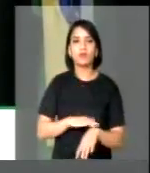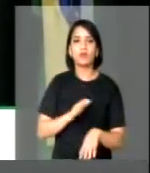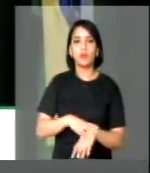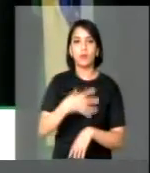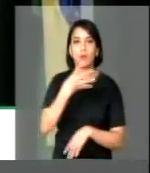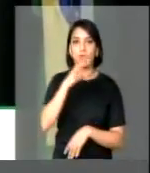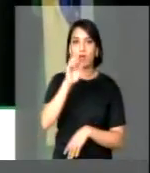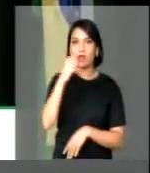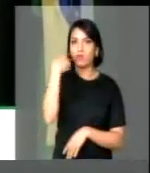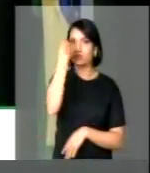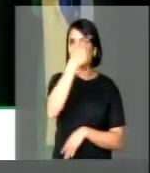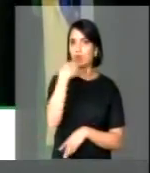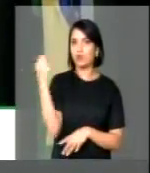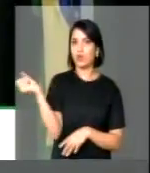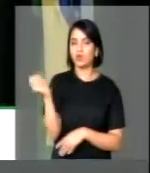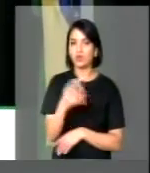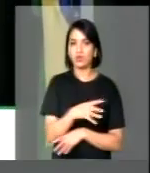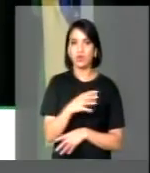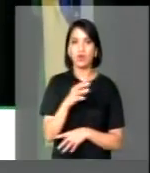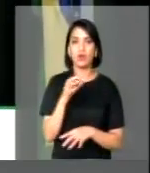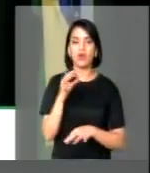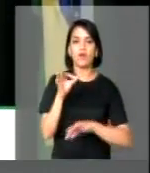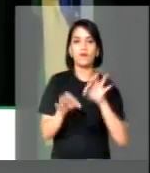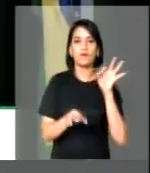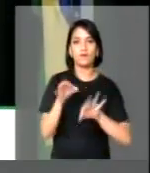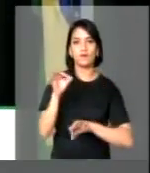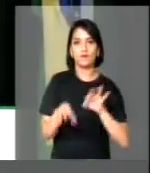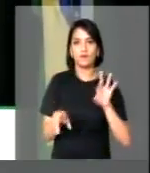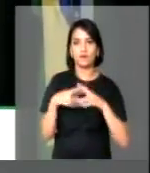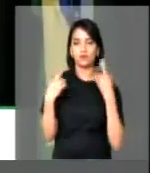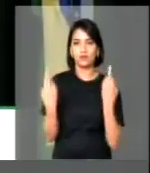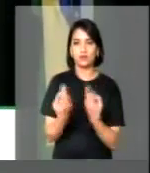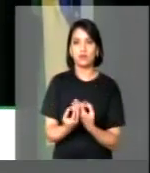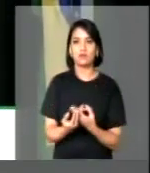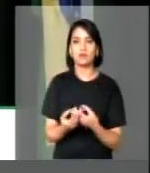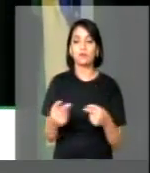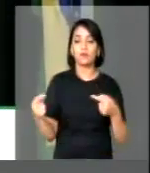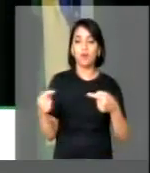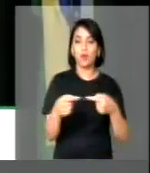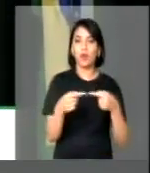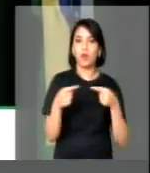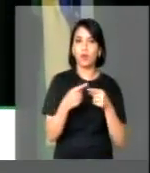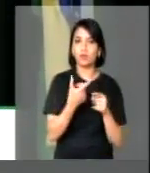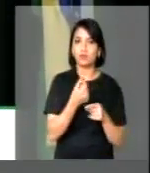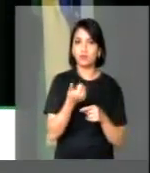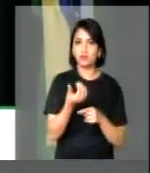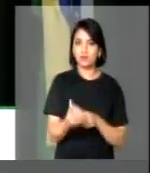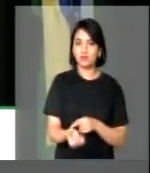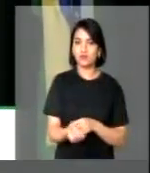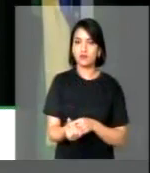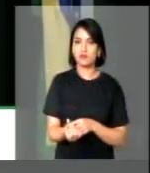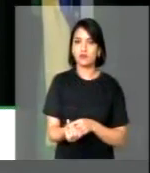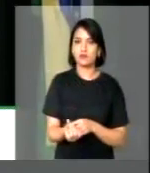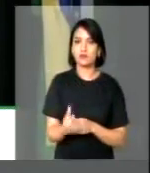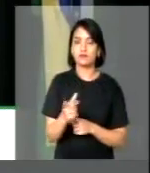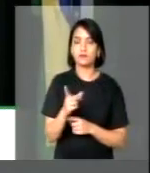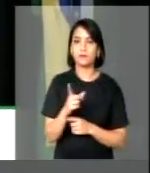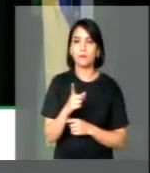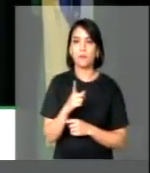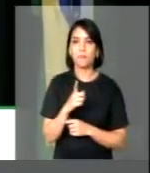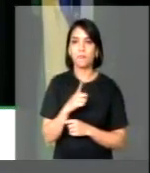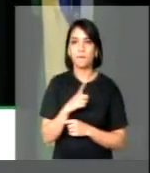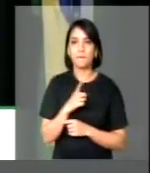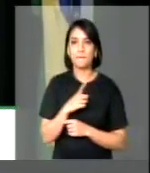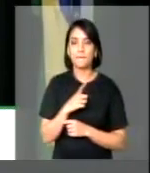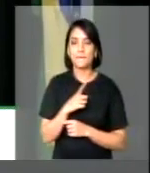audiência. O acordo firmado em dezembro de 2016 entre as vítimas do rompimento da barragem de